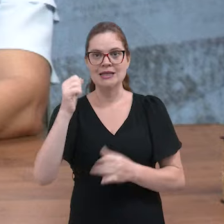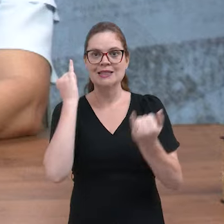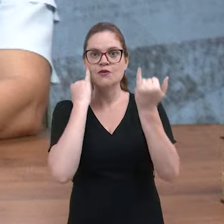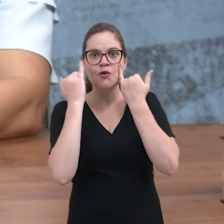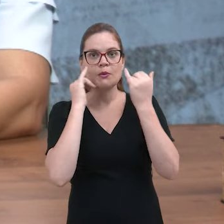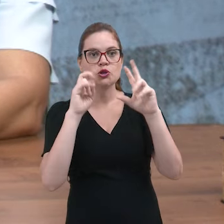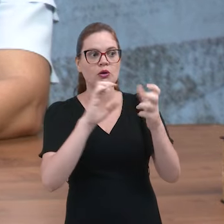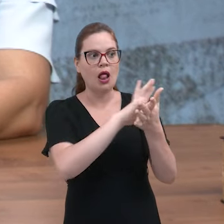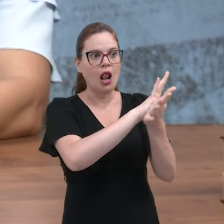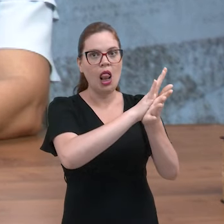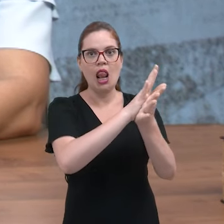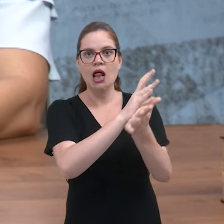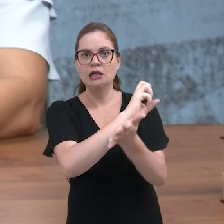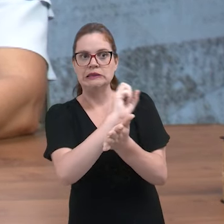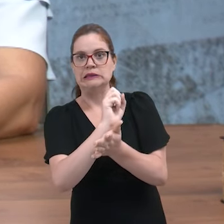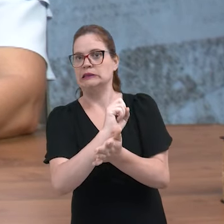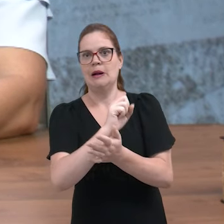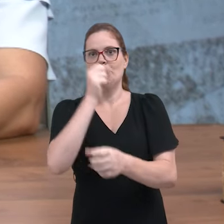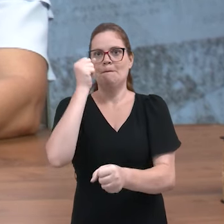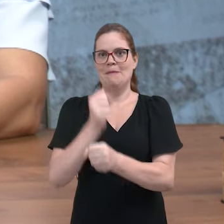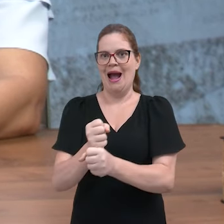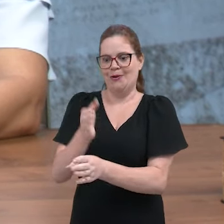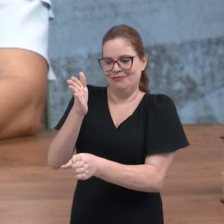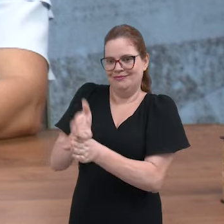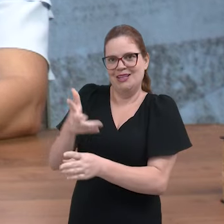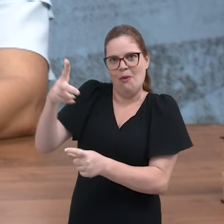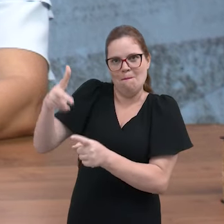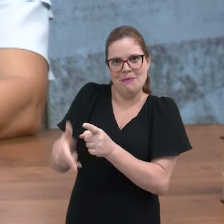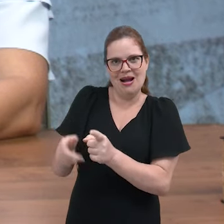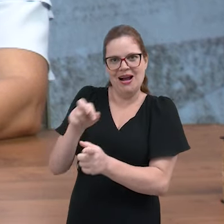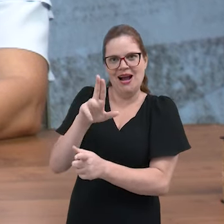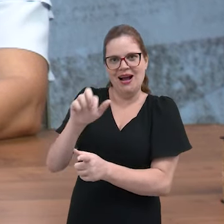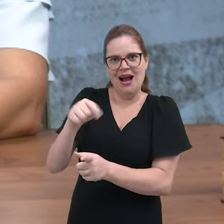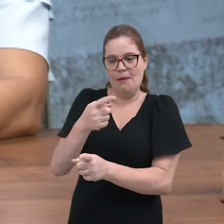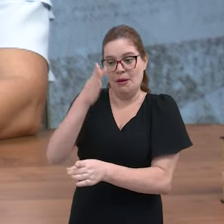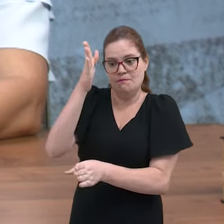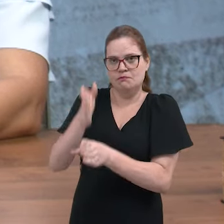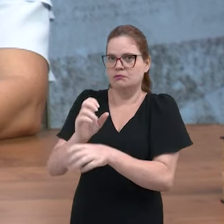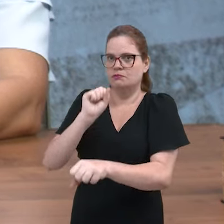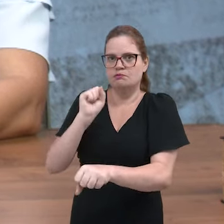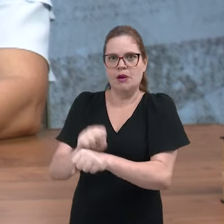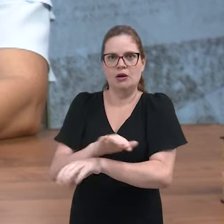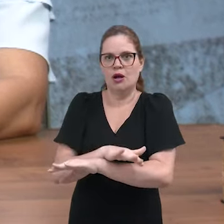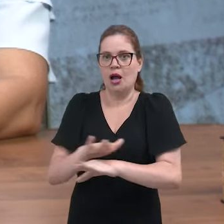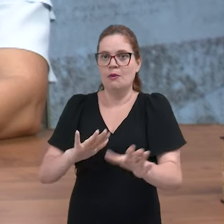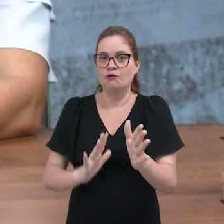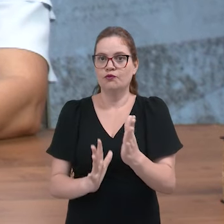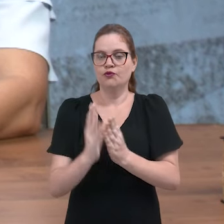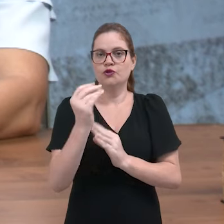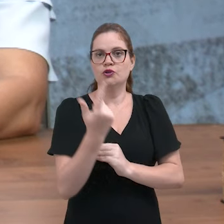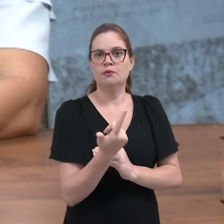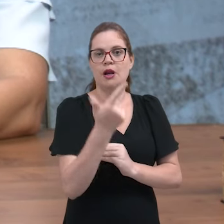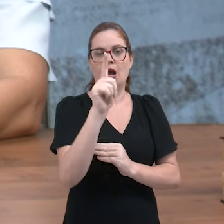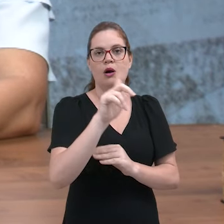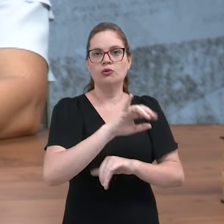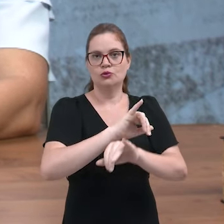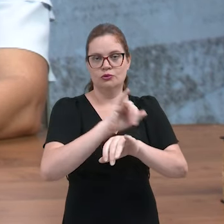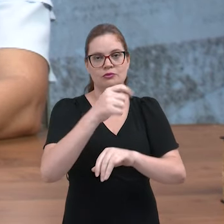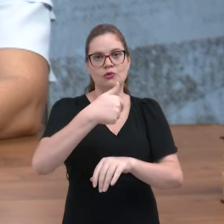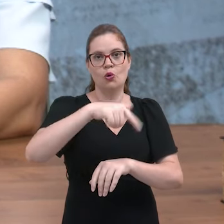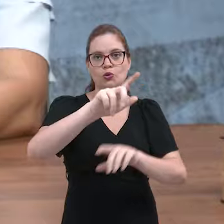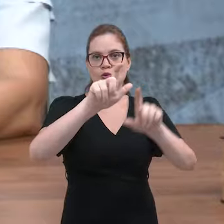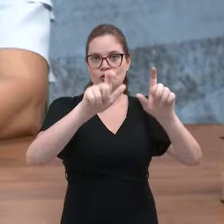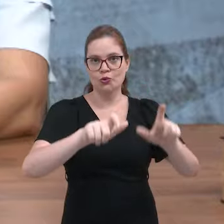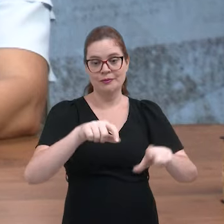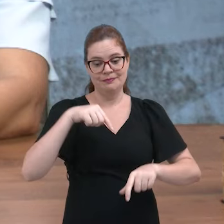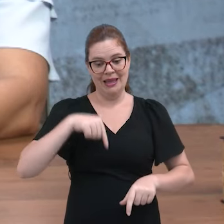Tisá. Então o rei Asa fez apregoar por toda a Judá que todos,